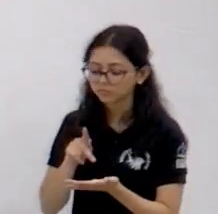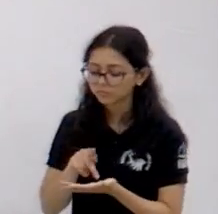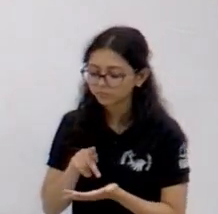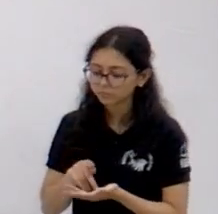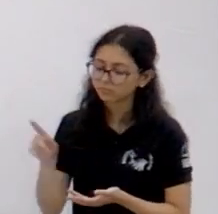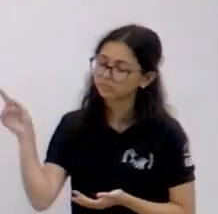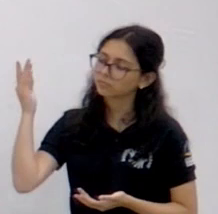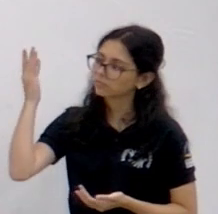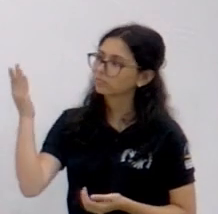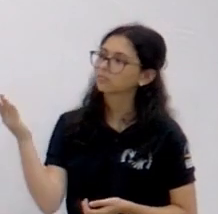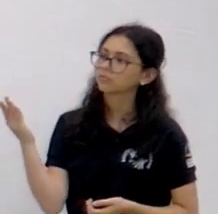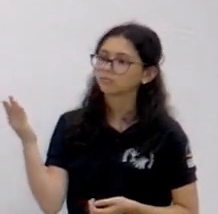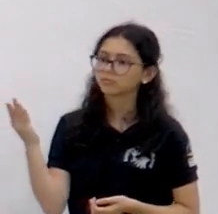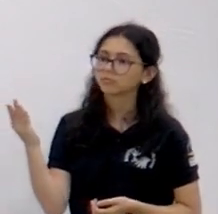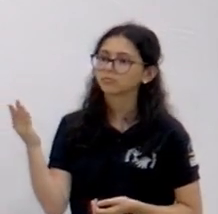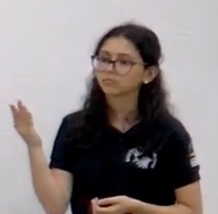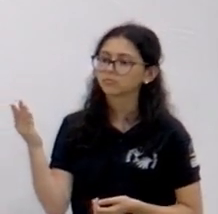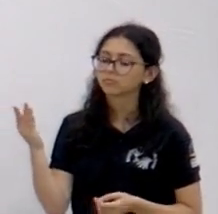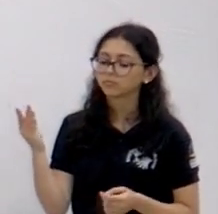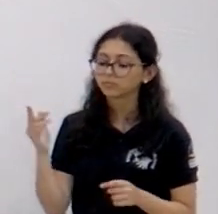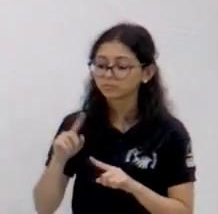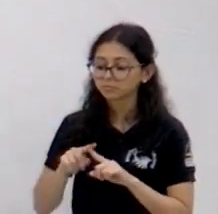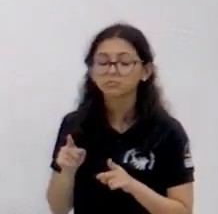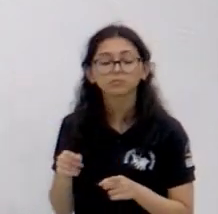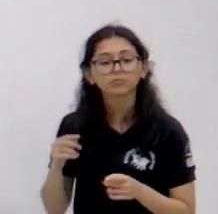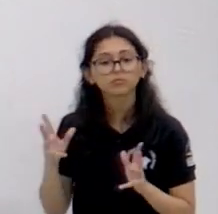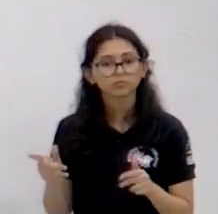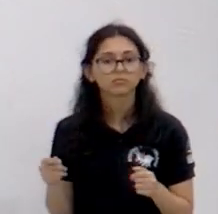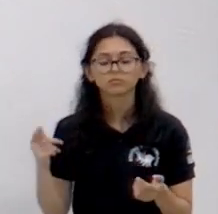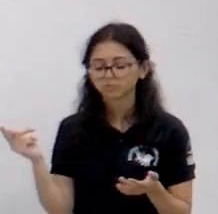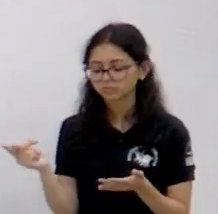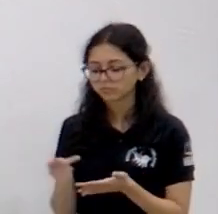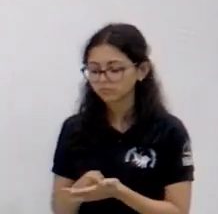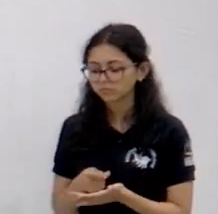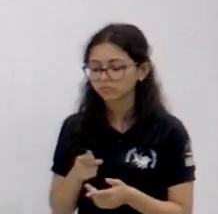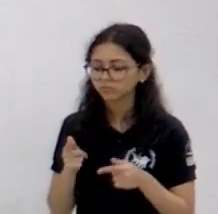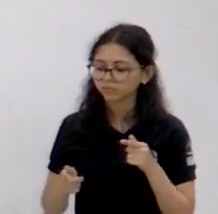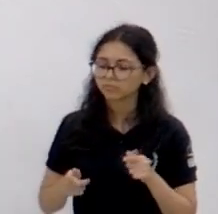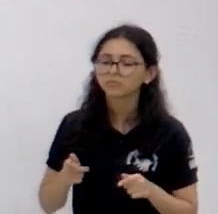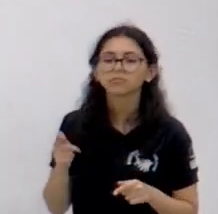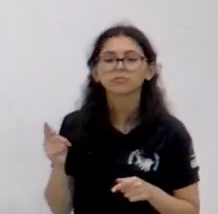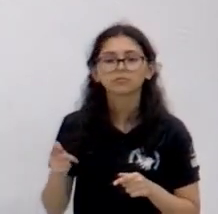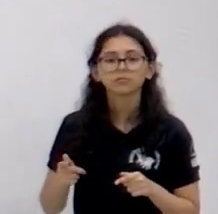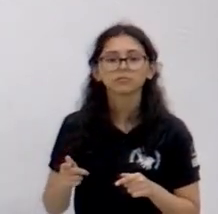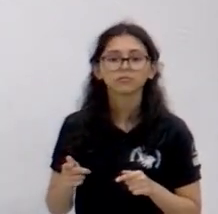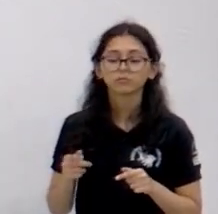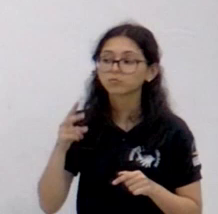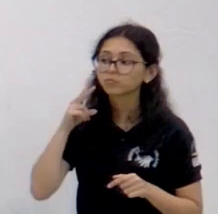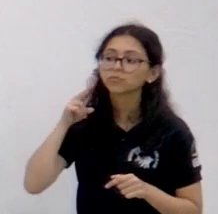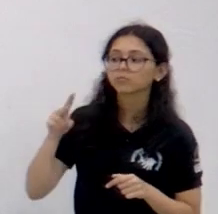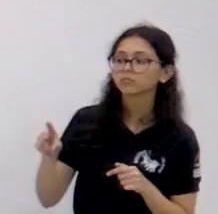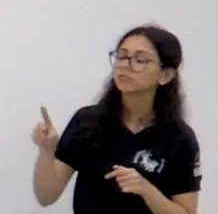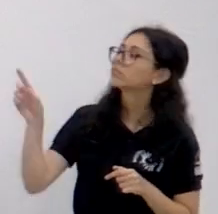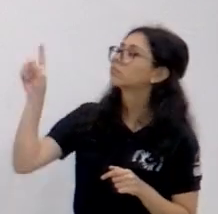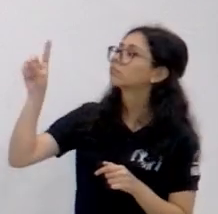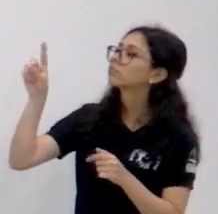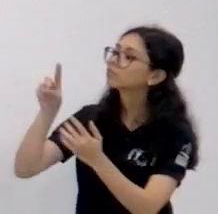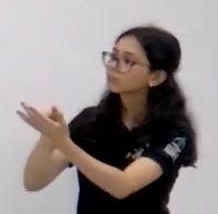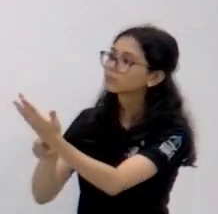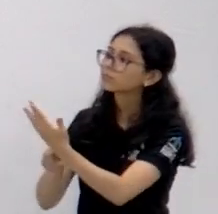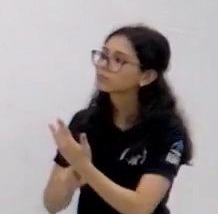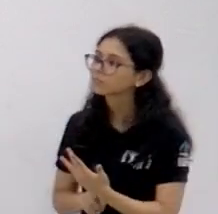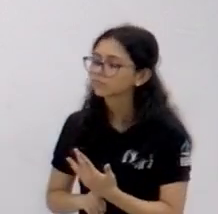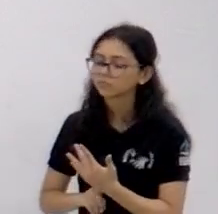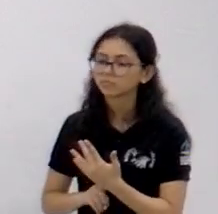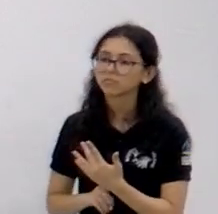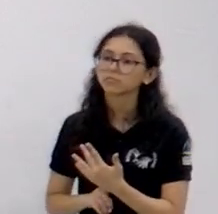prometeste. E assim aconteceu. Gideão levantou-se logo cedo, no dia seguinte, torceu a lã e a encheu uma tigela de água do